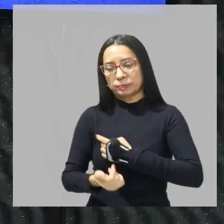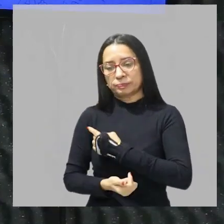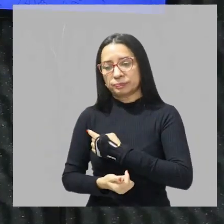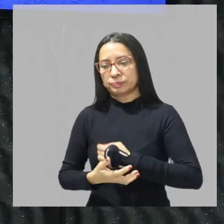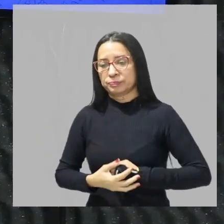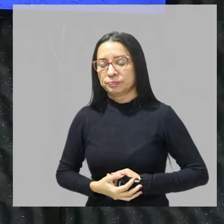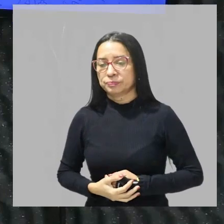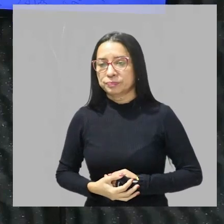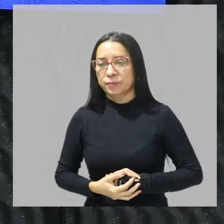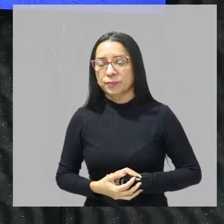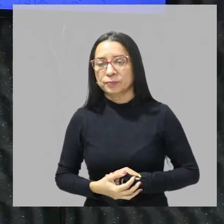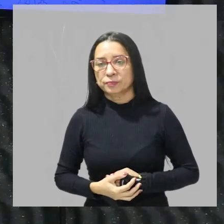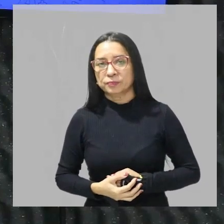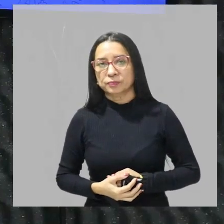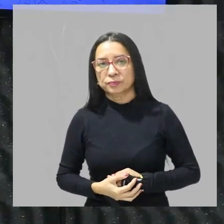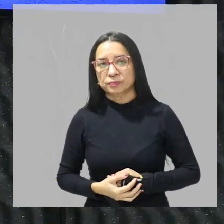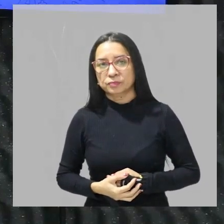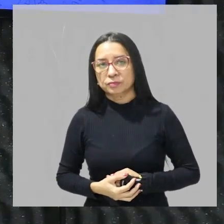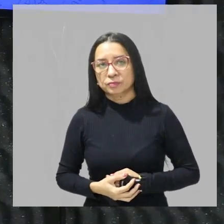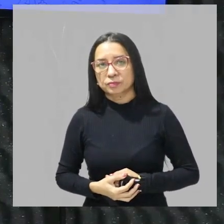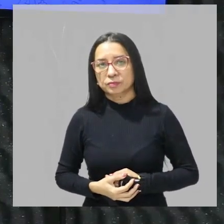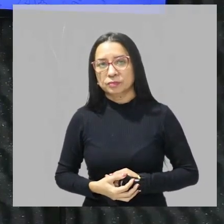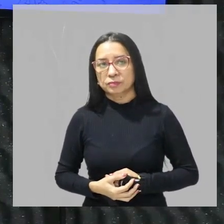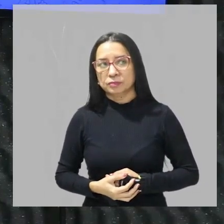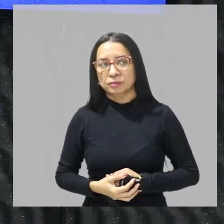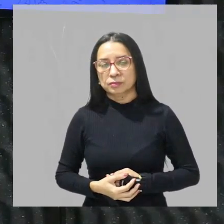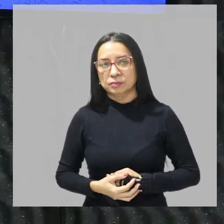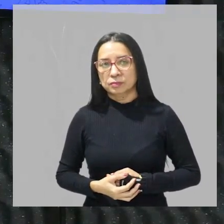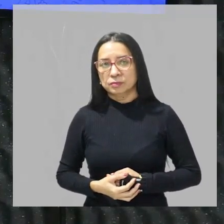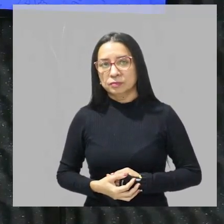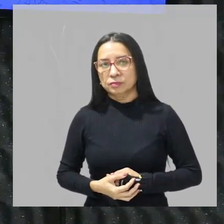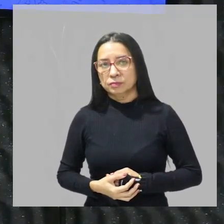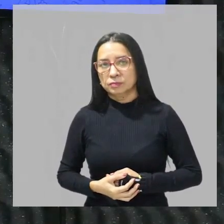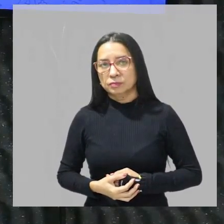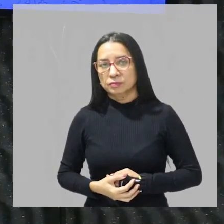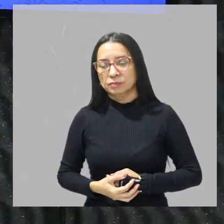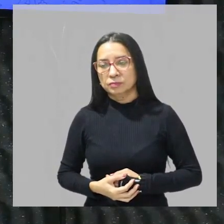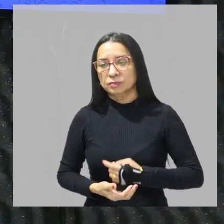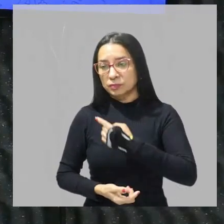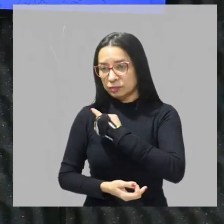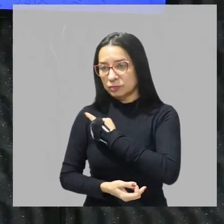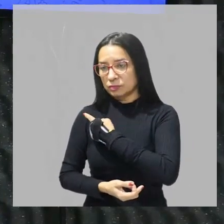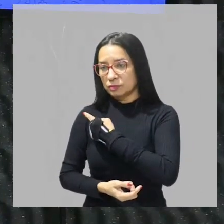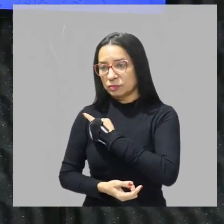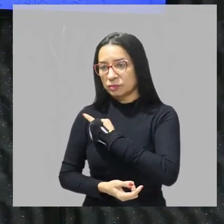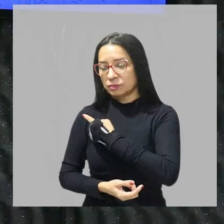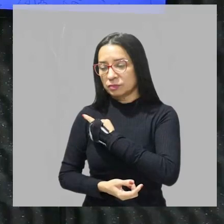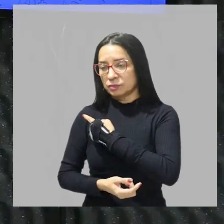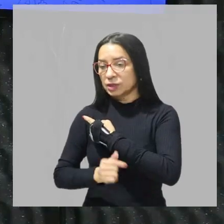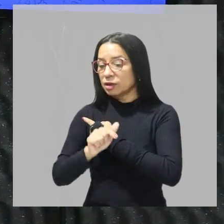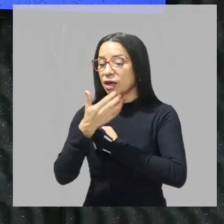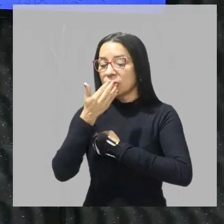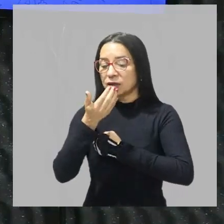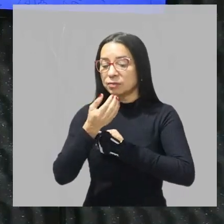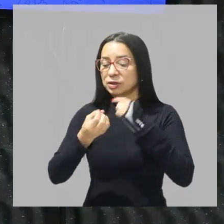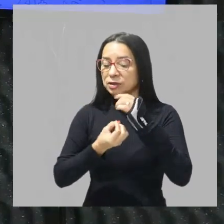Esses indivíduos aqui que estão se alimentando, né, por exemplo, do capim, eles são os